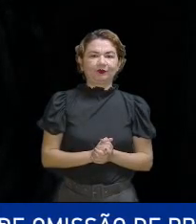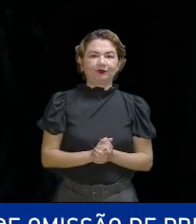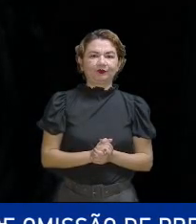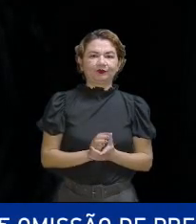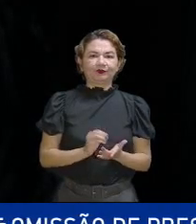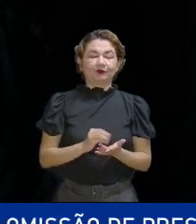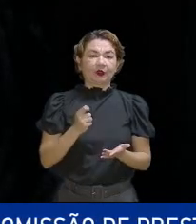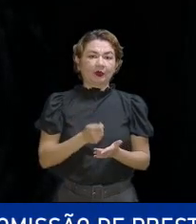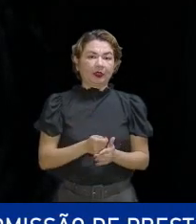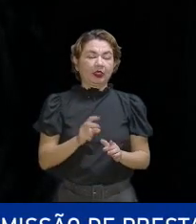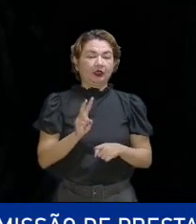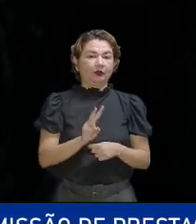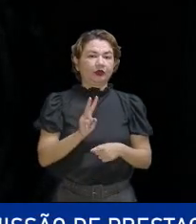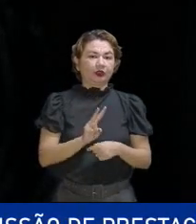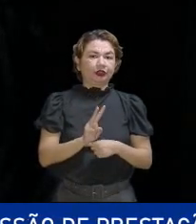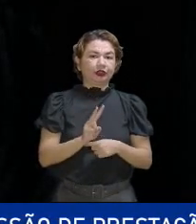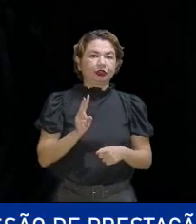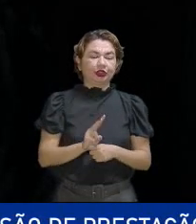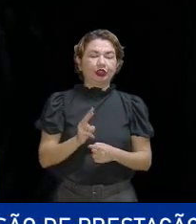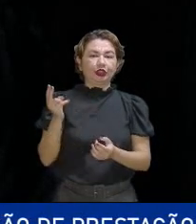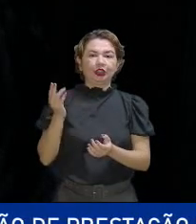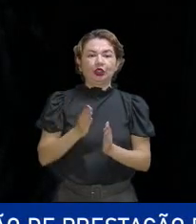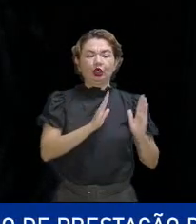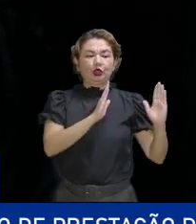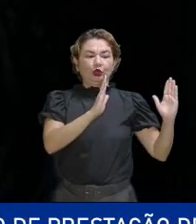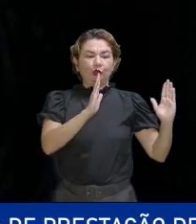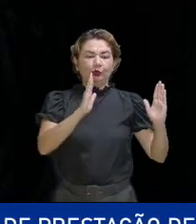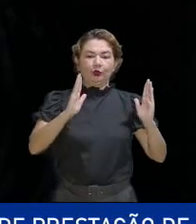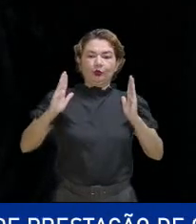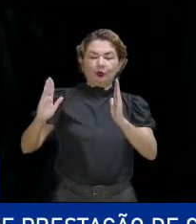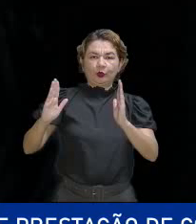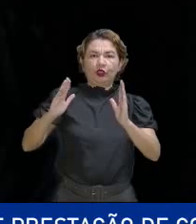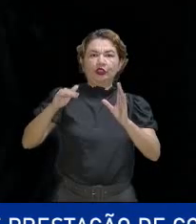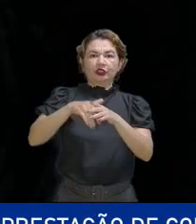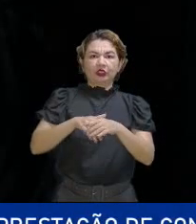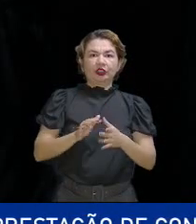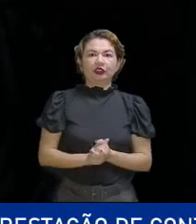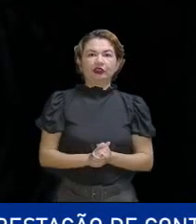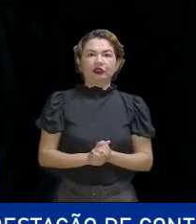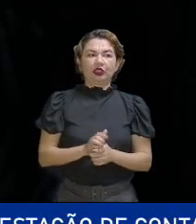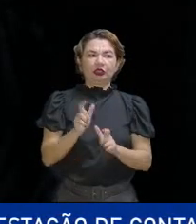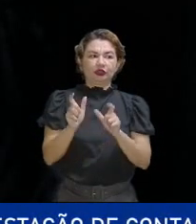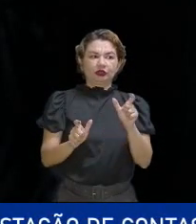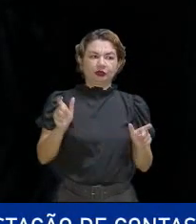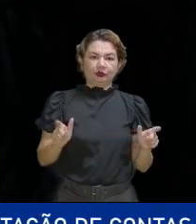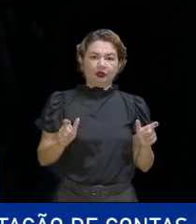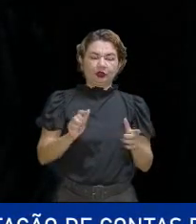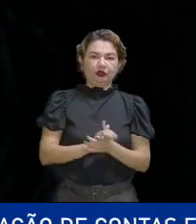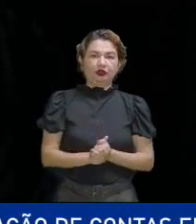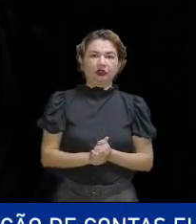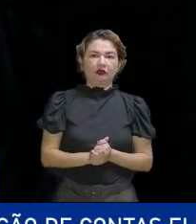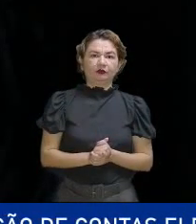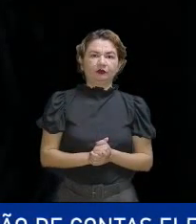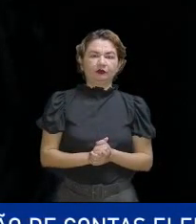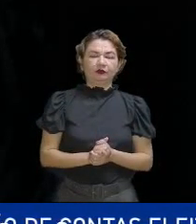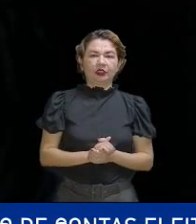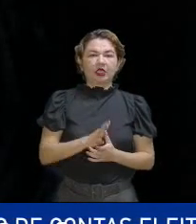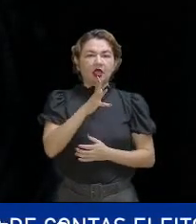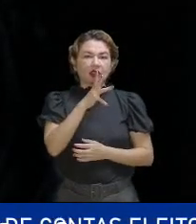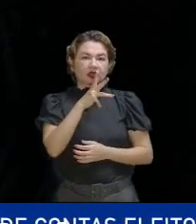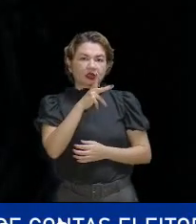inadimplência, proteger a integridade do processo eleitoral, ao assegurar que os prestadores de contas não se beneficiem da